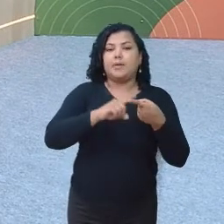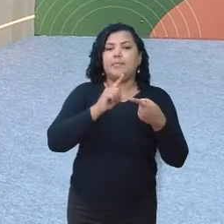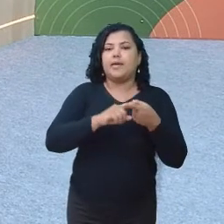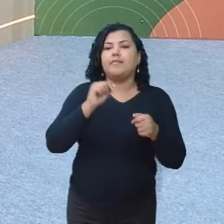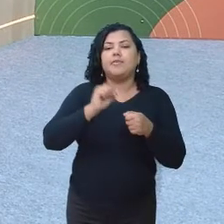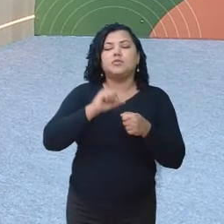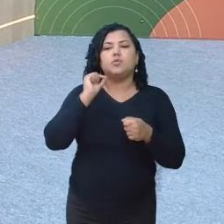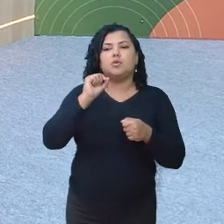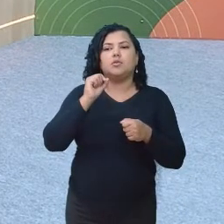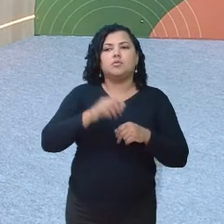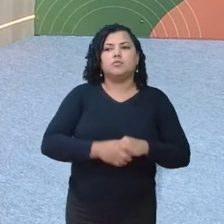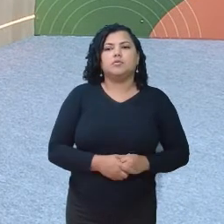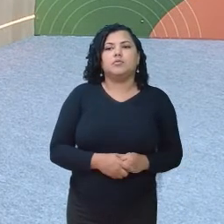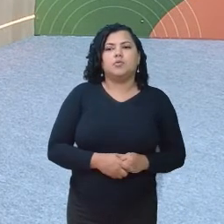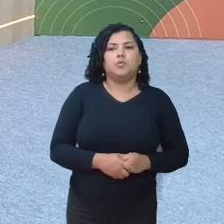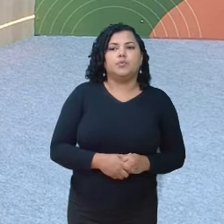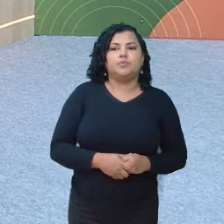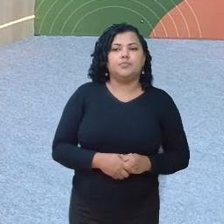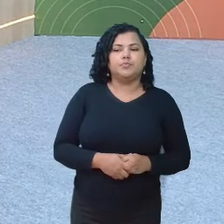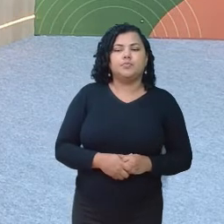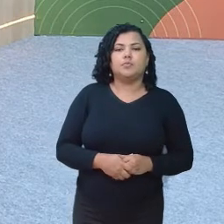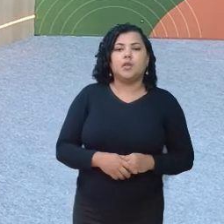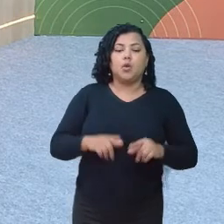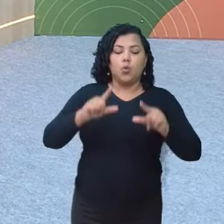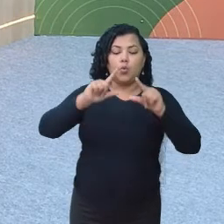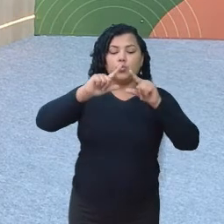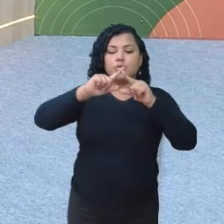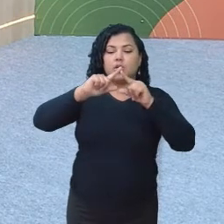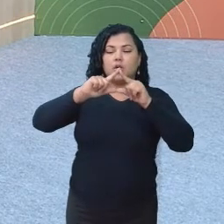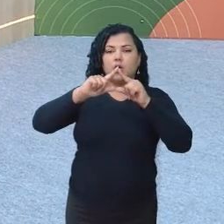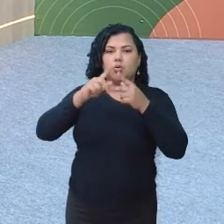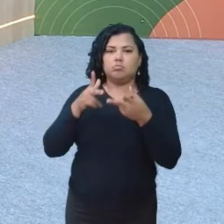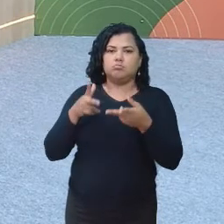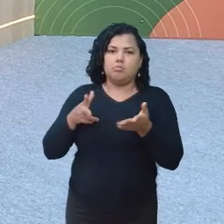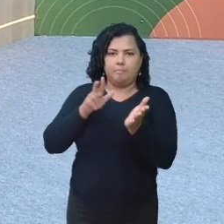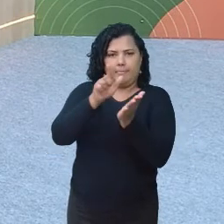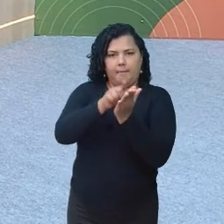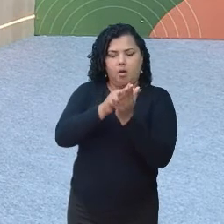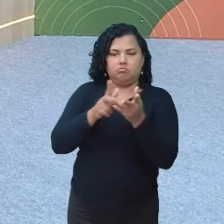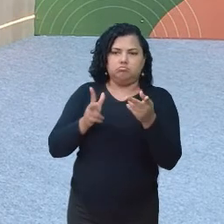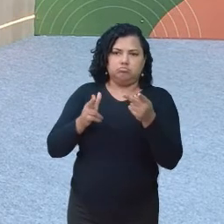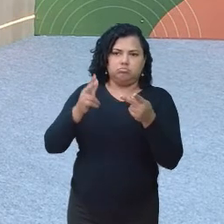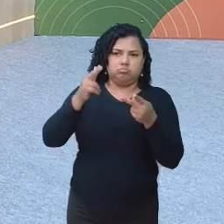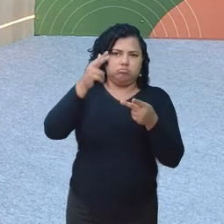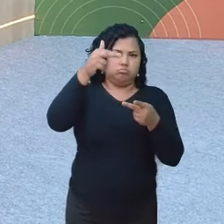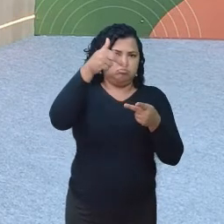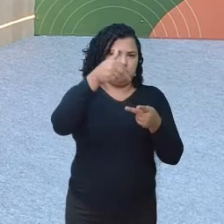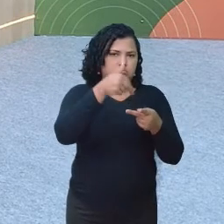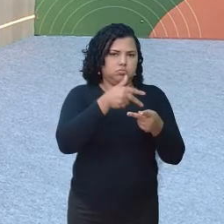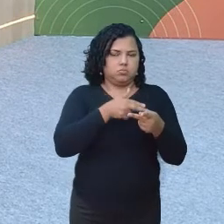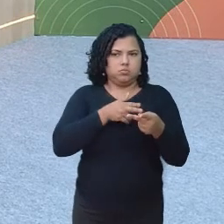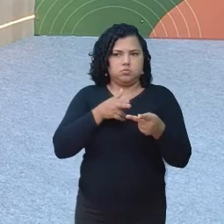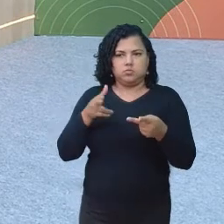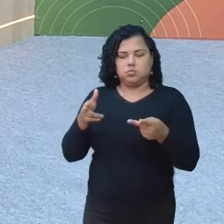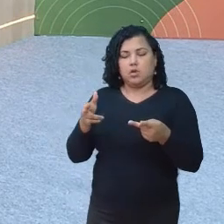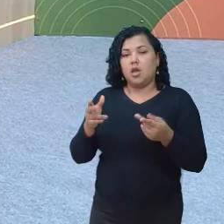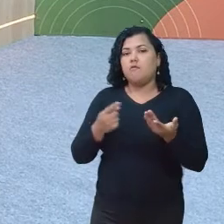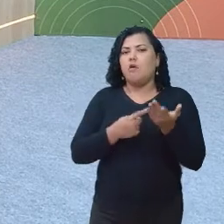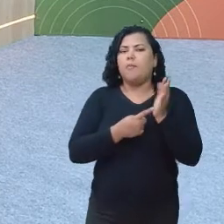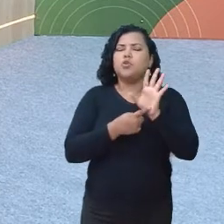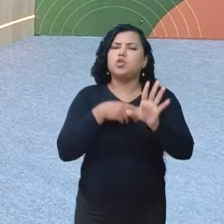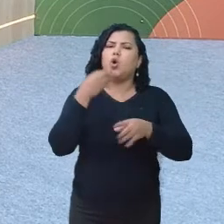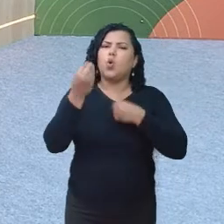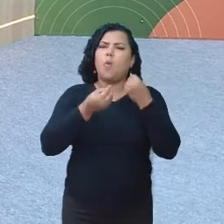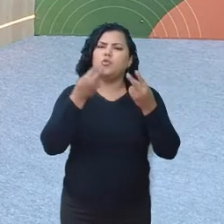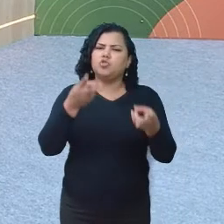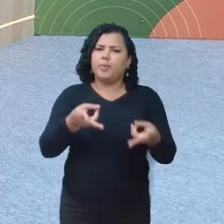um triângulo sendo recortado num pedaço de papel, tá certo? Então, o que eu vou mostrar aqui é como a gente